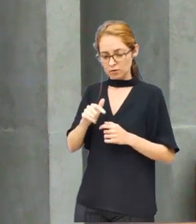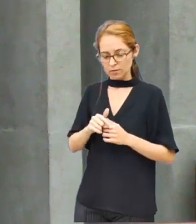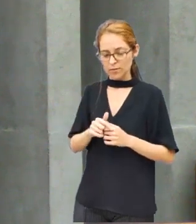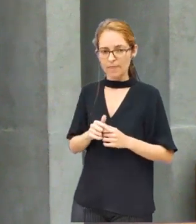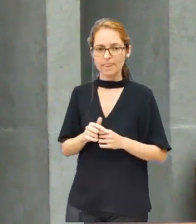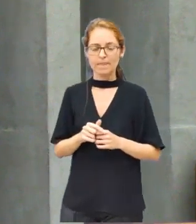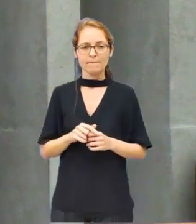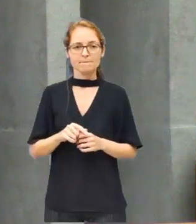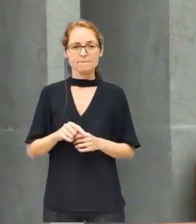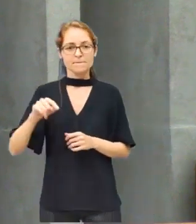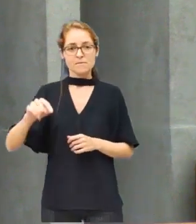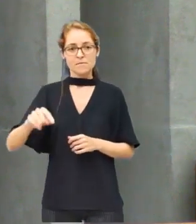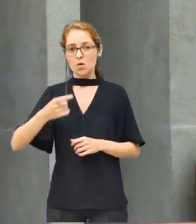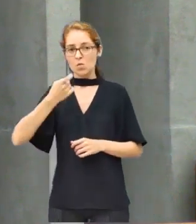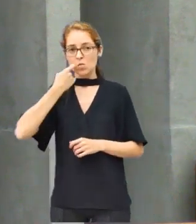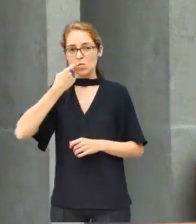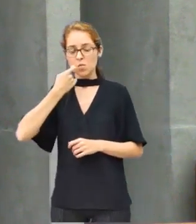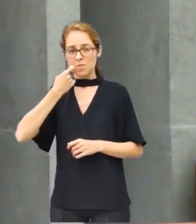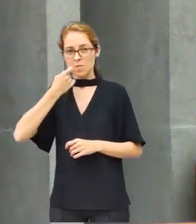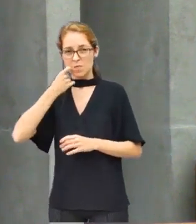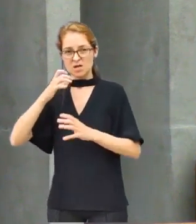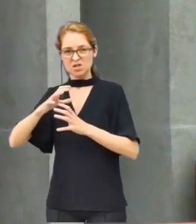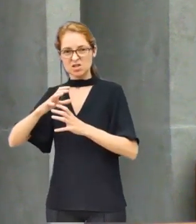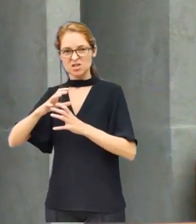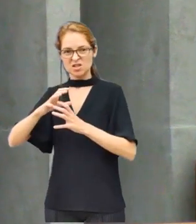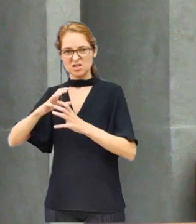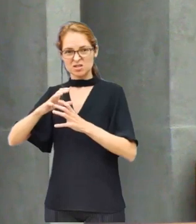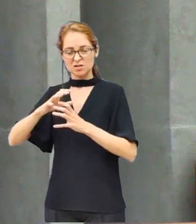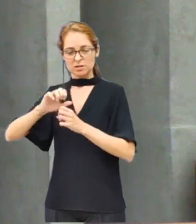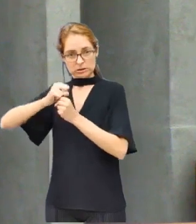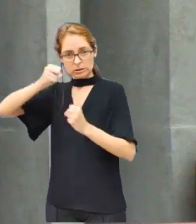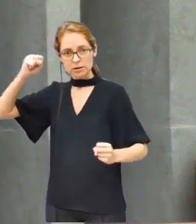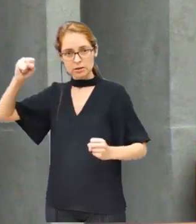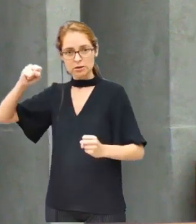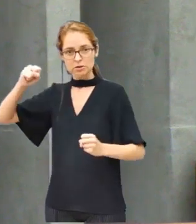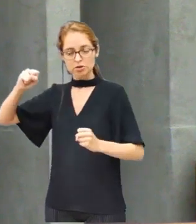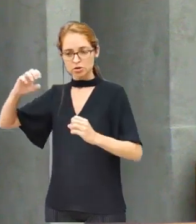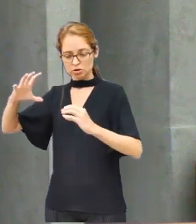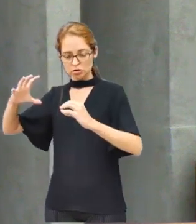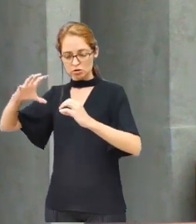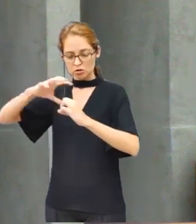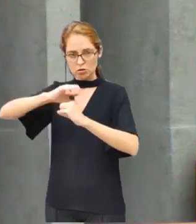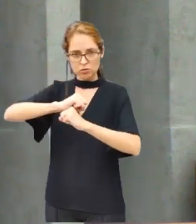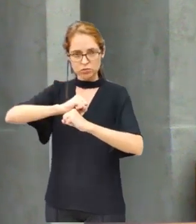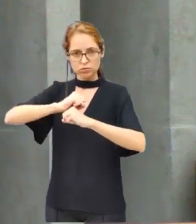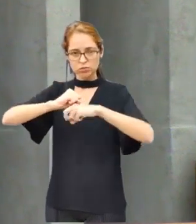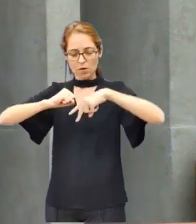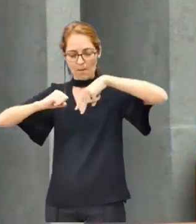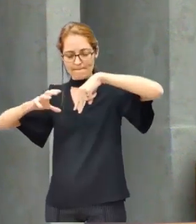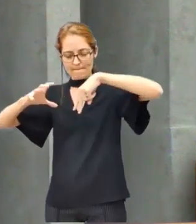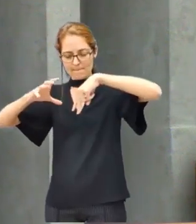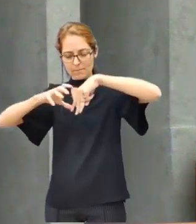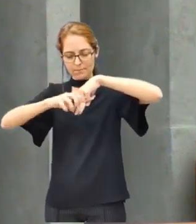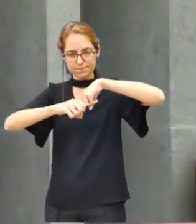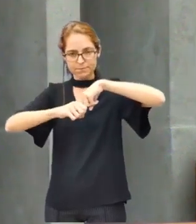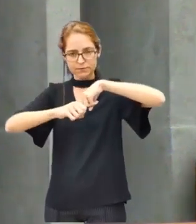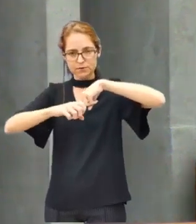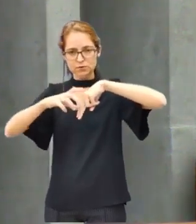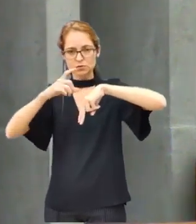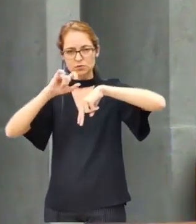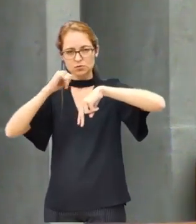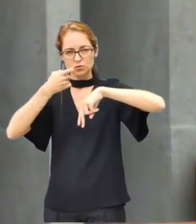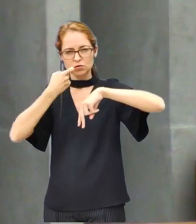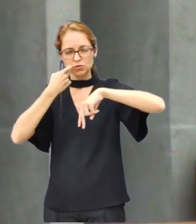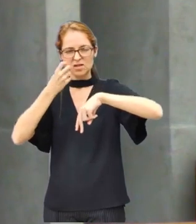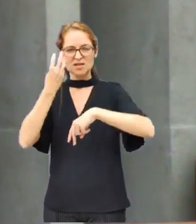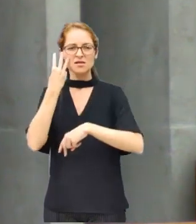Senhor um grande peixe para que tragasse a Jonas. Esteve Jonas 3 dias e 3 noites no ventre do peixe. Vamos orar